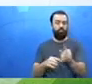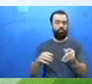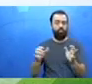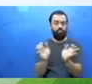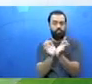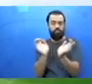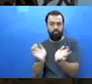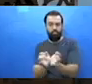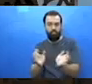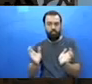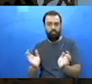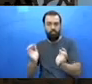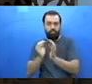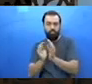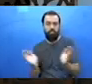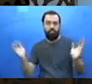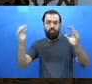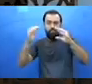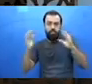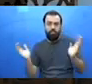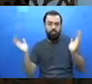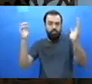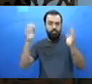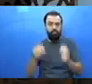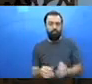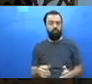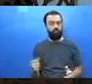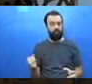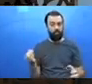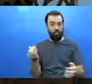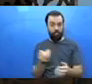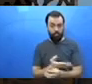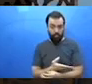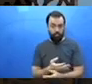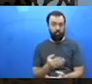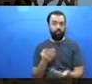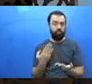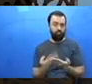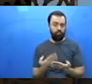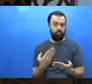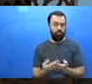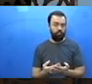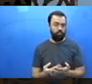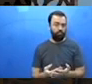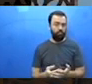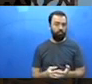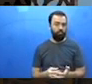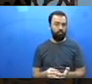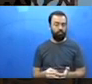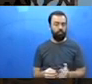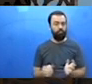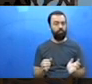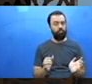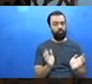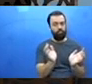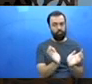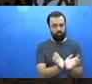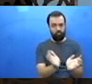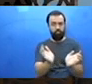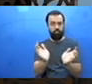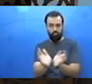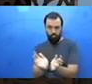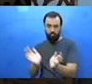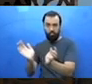E é isso, pessoal. O que nós trouxemos hoje para vocês, né, são esses 3 tipos de conjuntos, né,